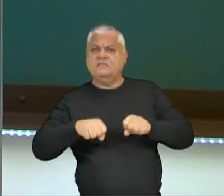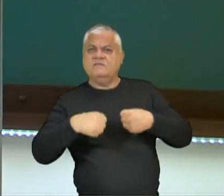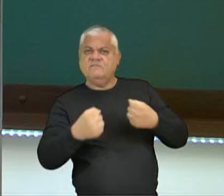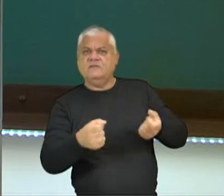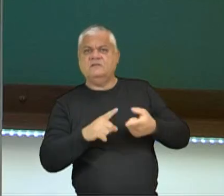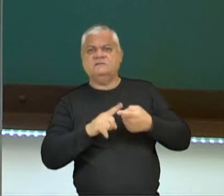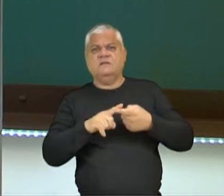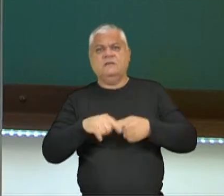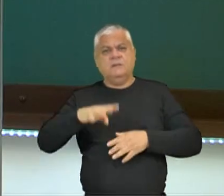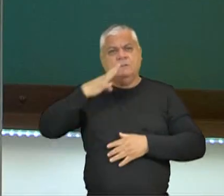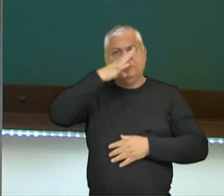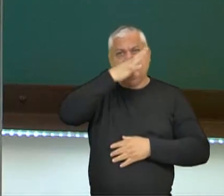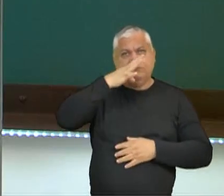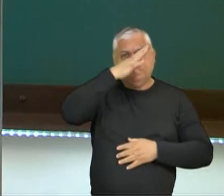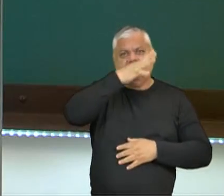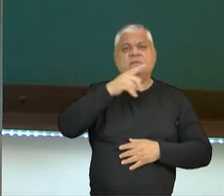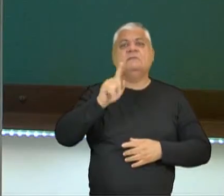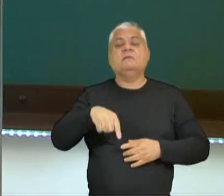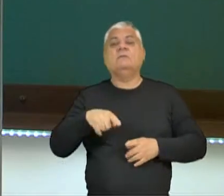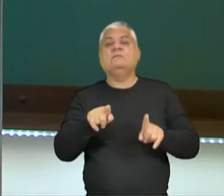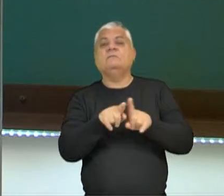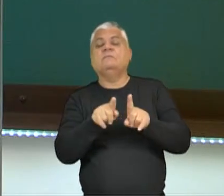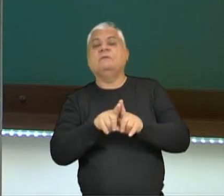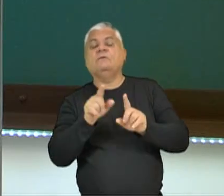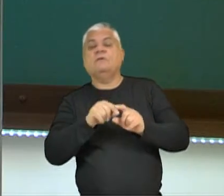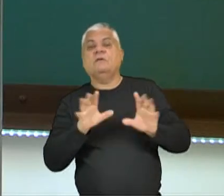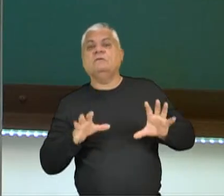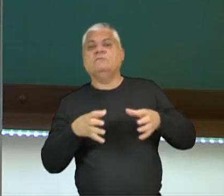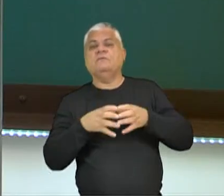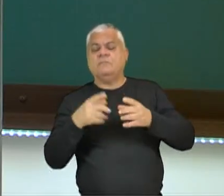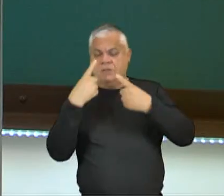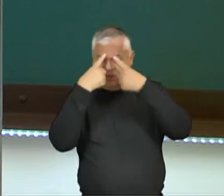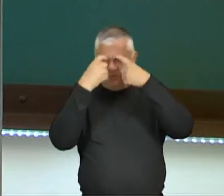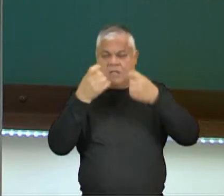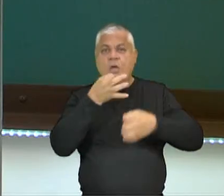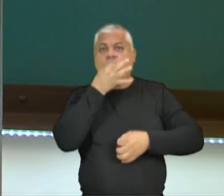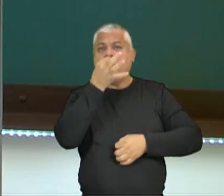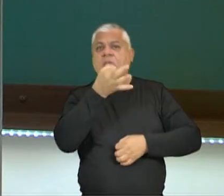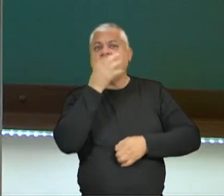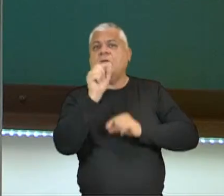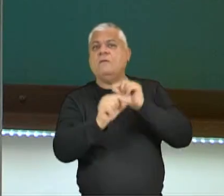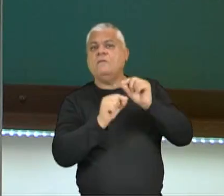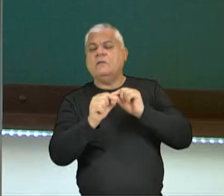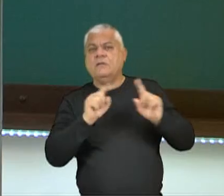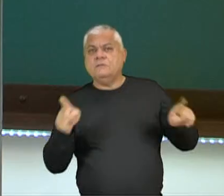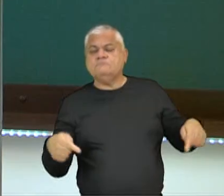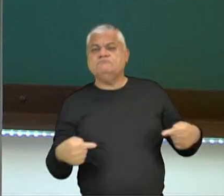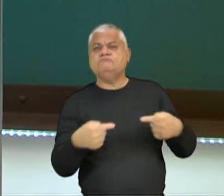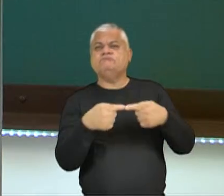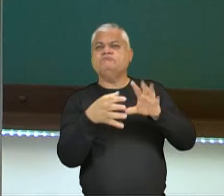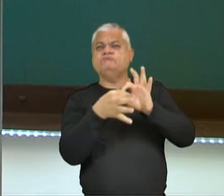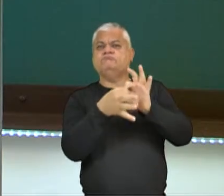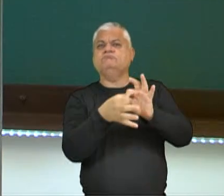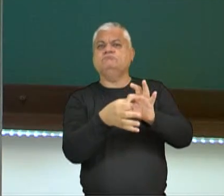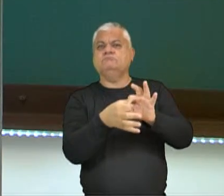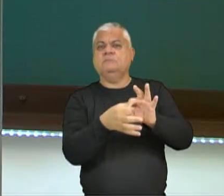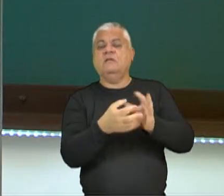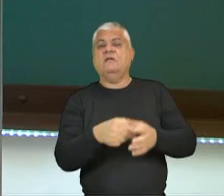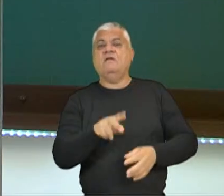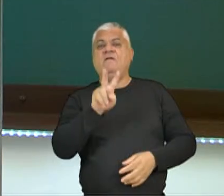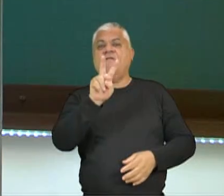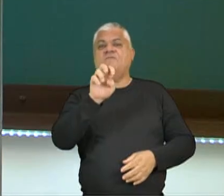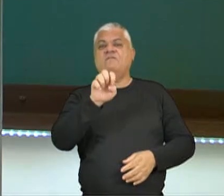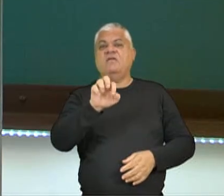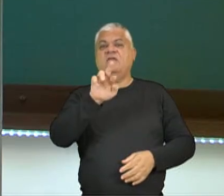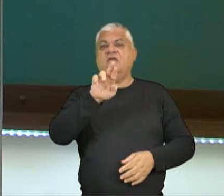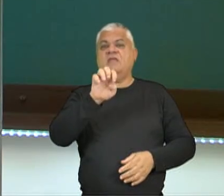os argumentos de acusação e vão formar uma ideia, uma opinião, chegar a um veredicto, né? Ou seja, a